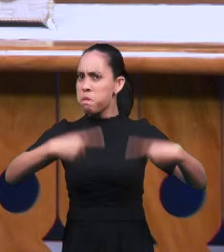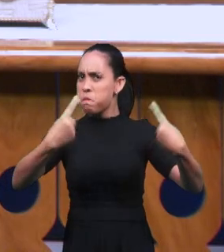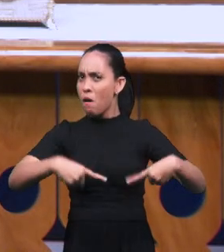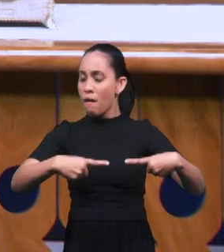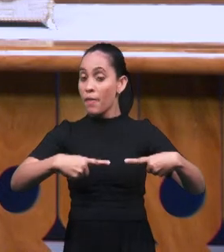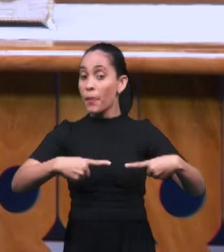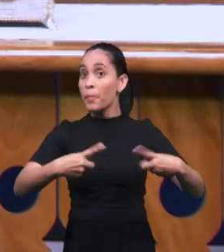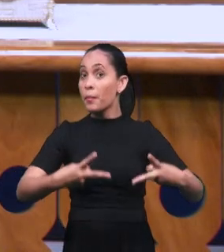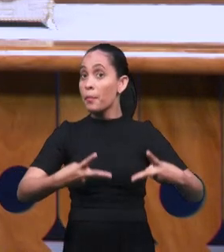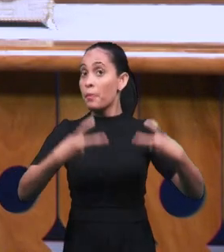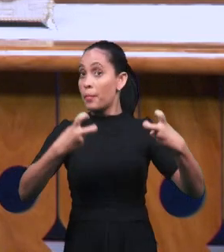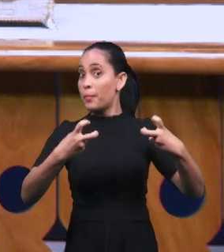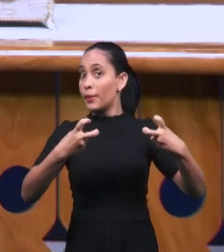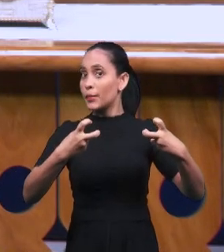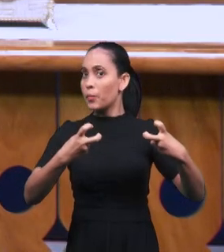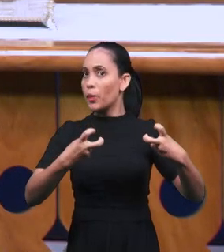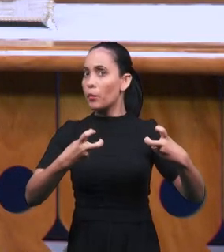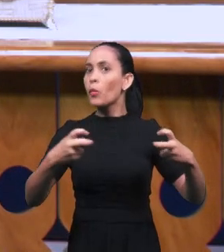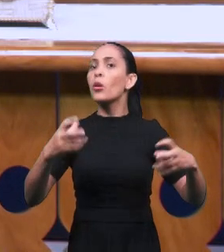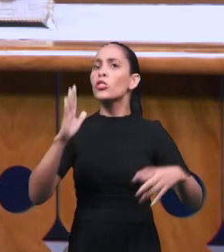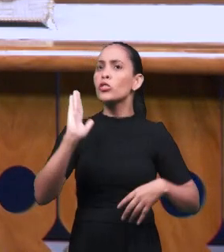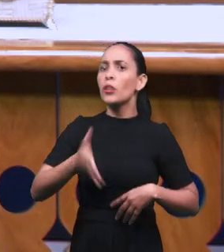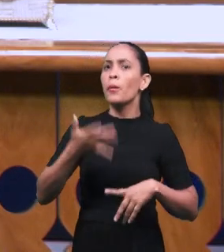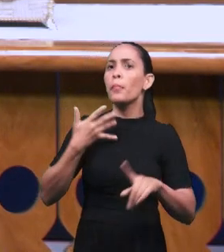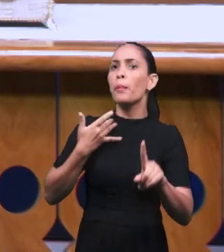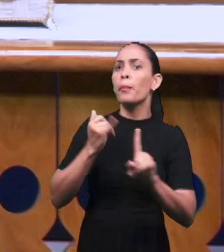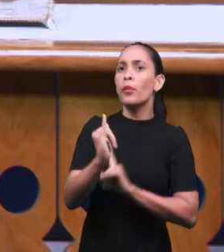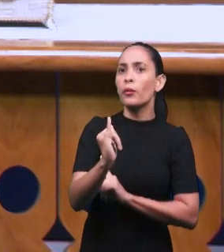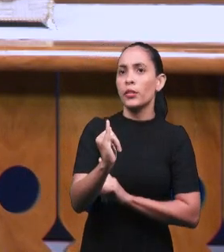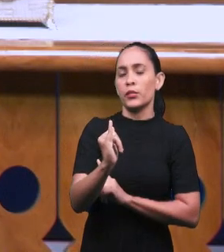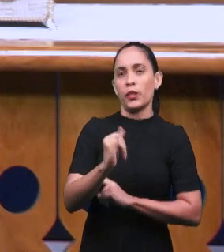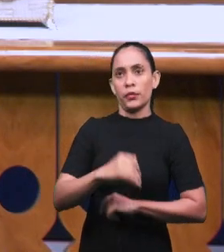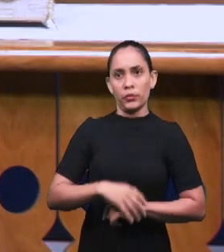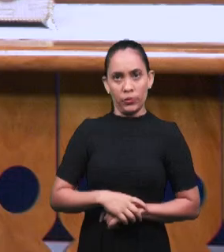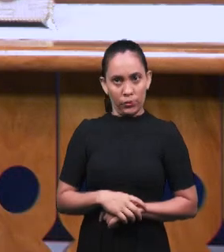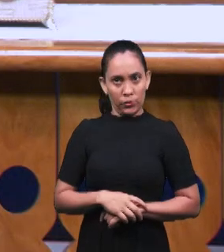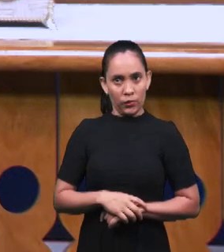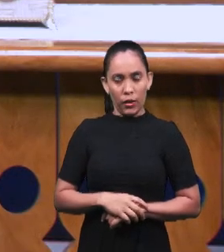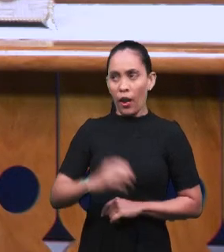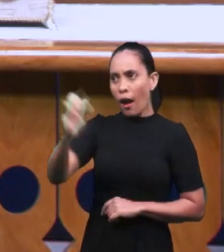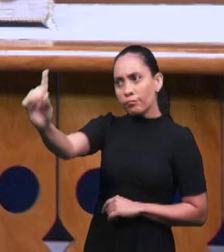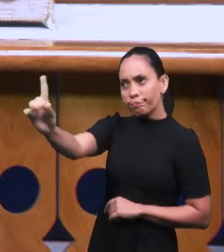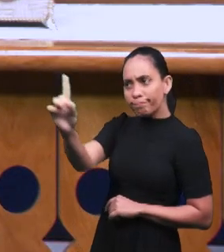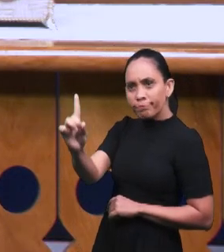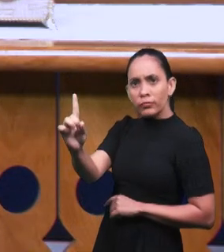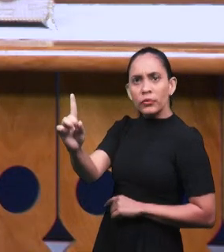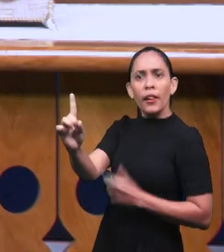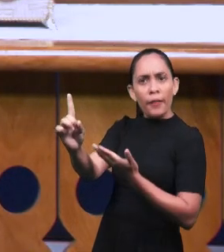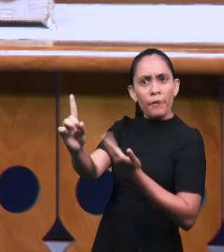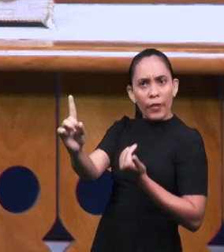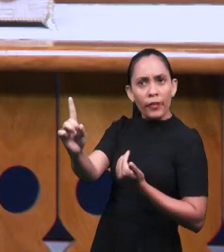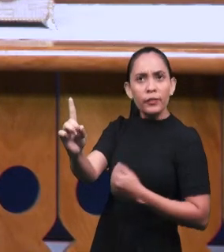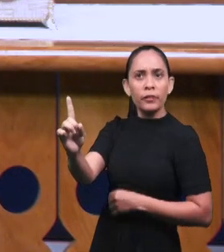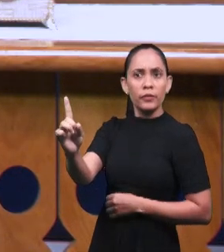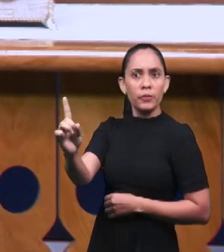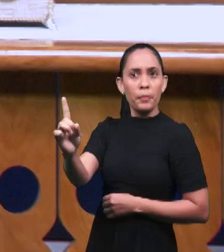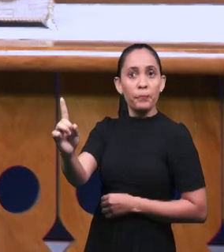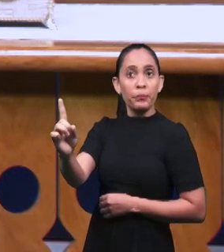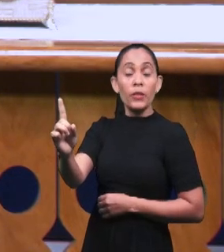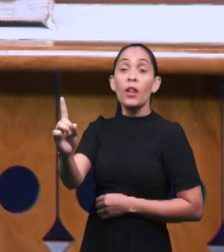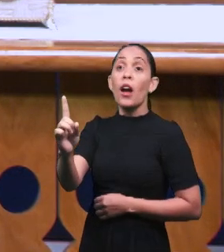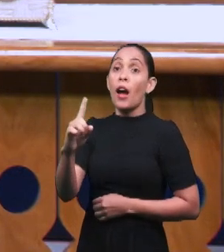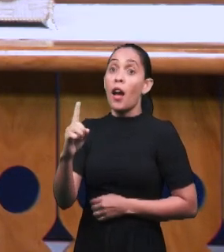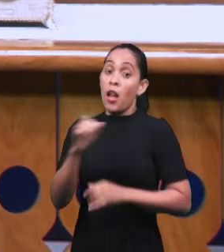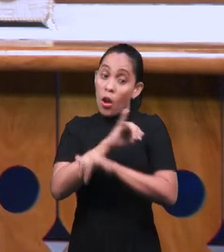lá já profetizado. Aí vem o esposo, é o grito. Qual é a função da